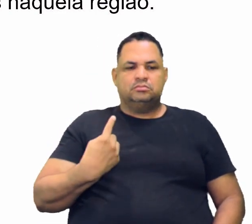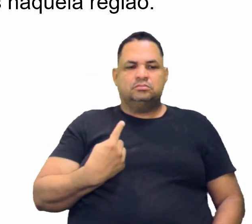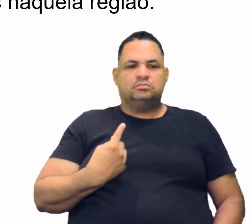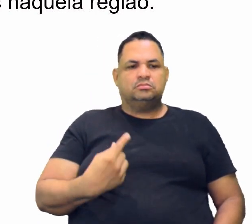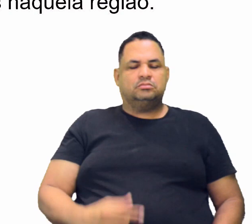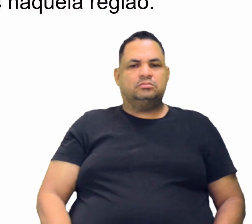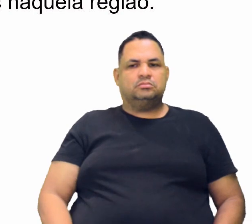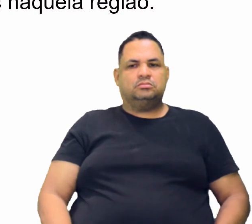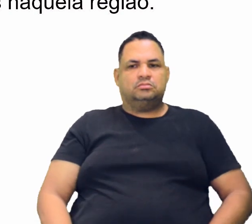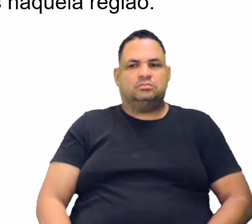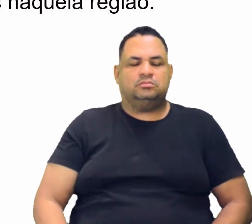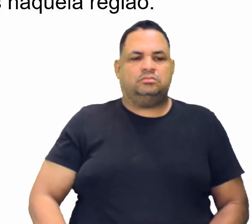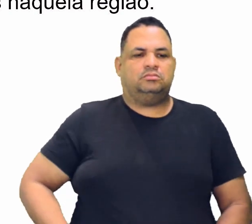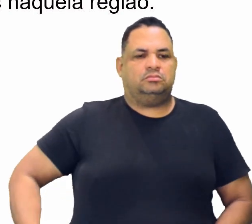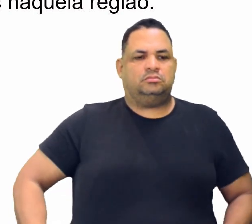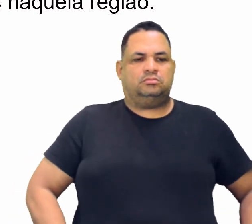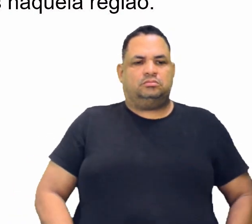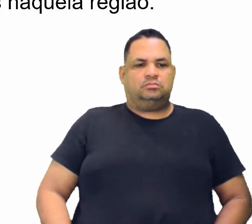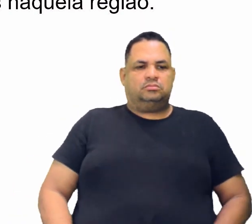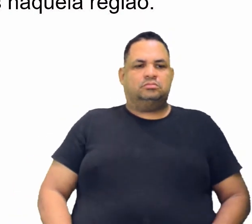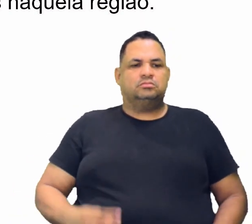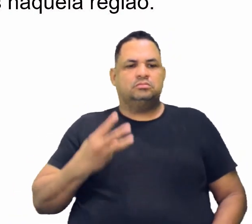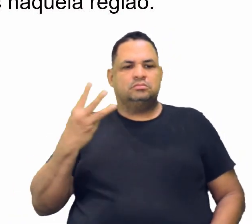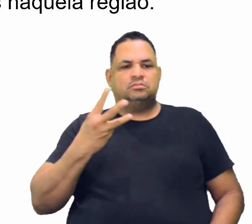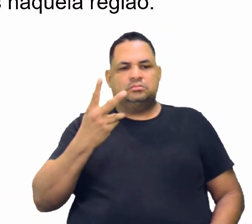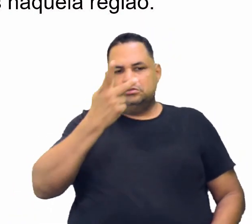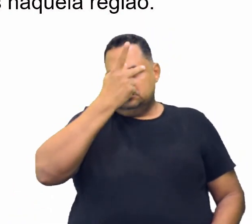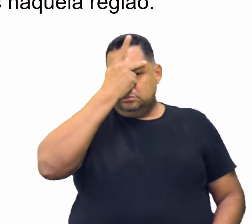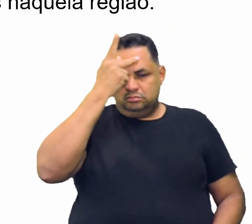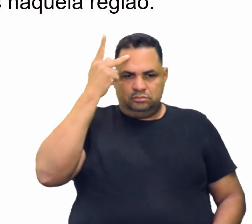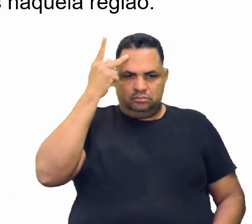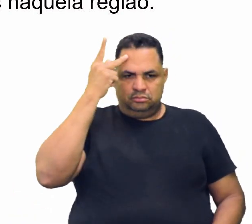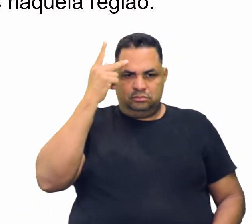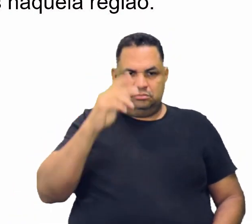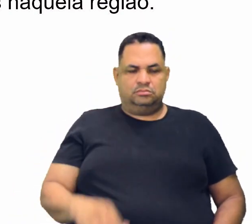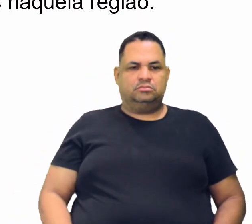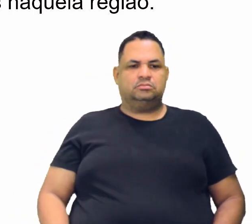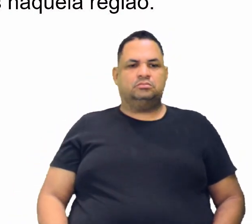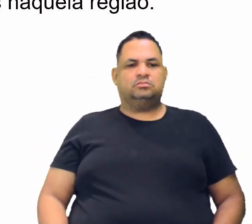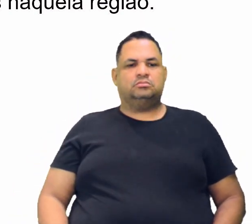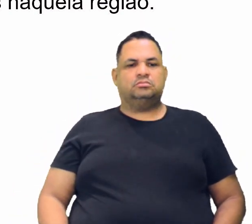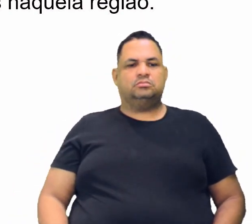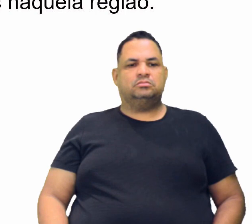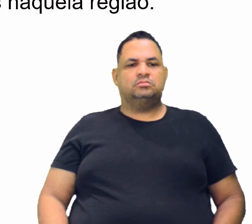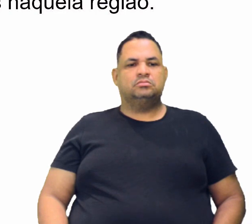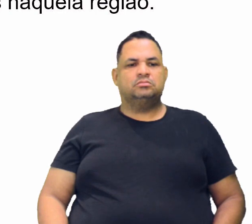certo? Aqui, ó, terceira pessoa